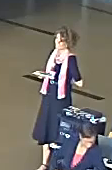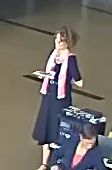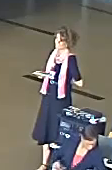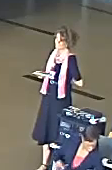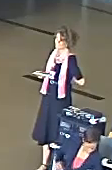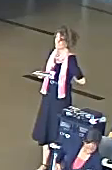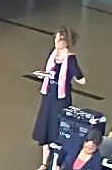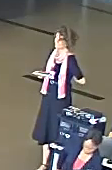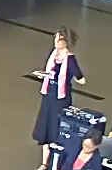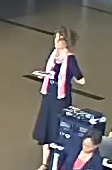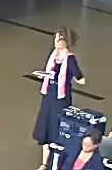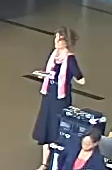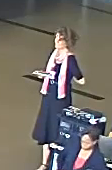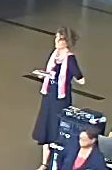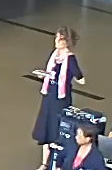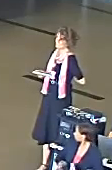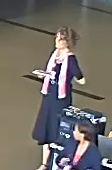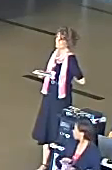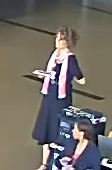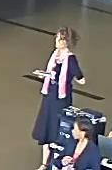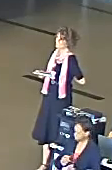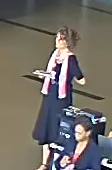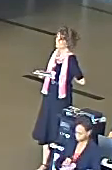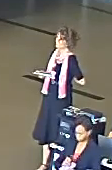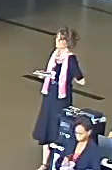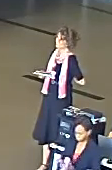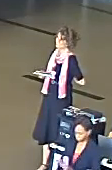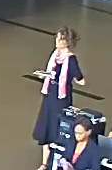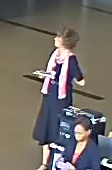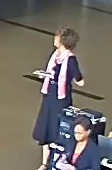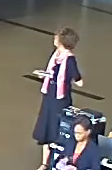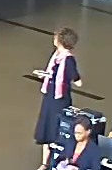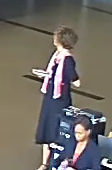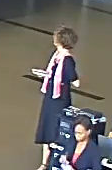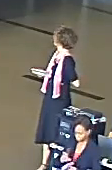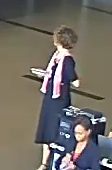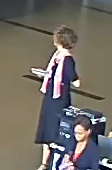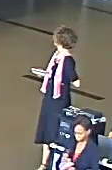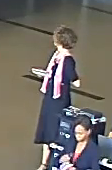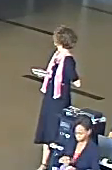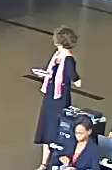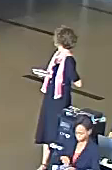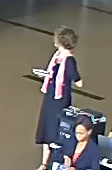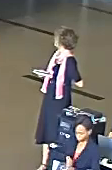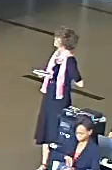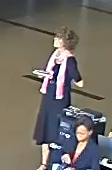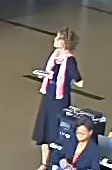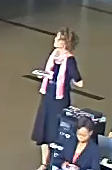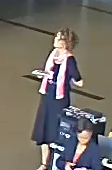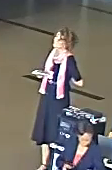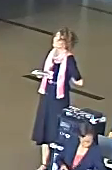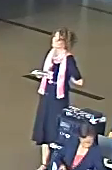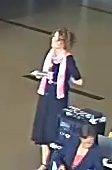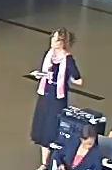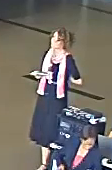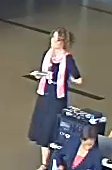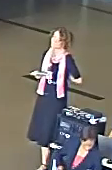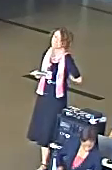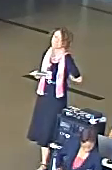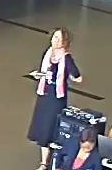que a coisa vai então essa portaria do imetro além de covarde não ser não ser não não